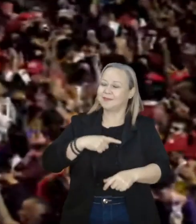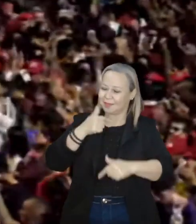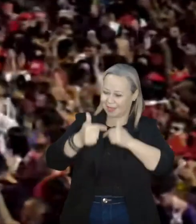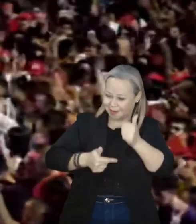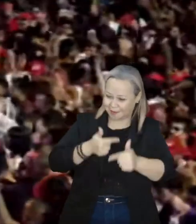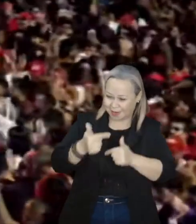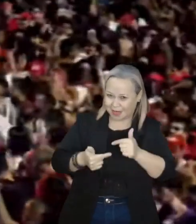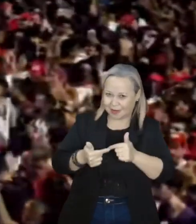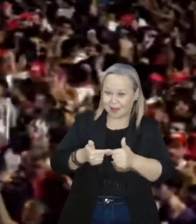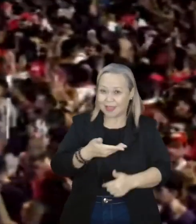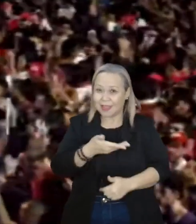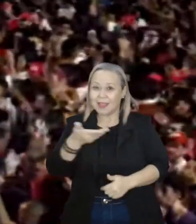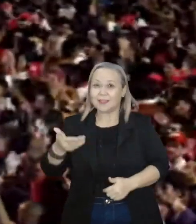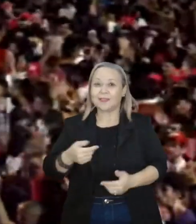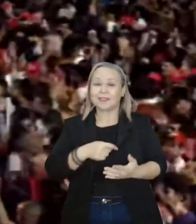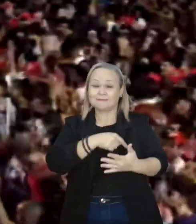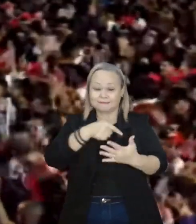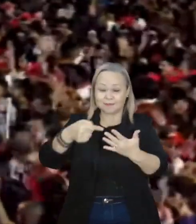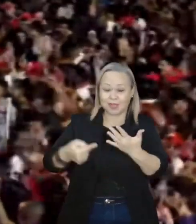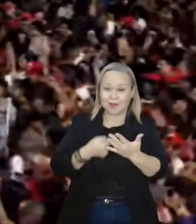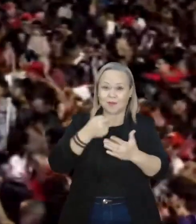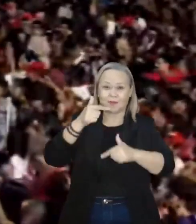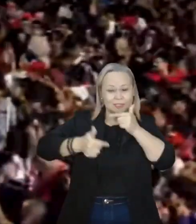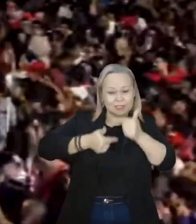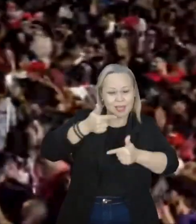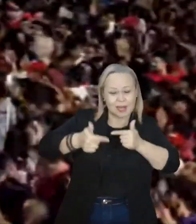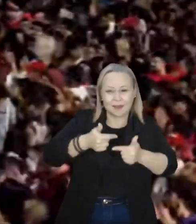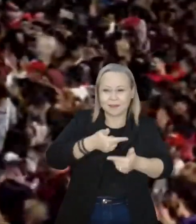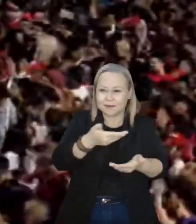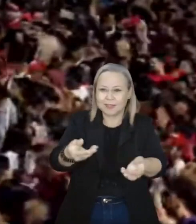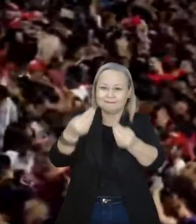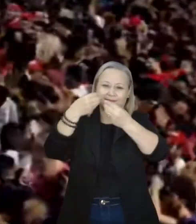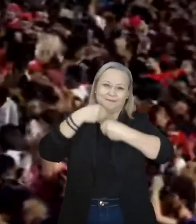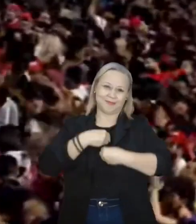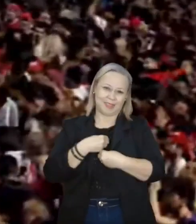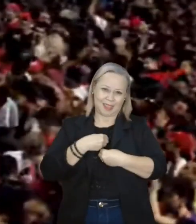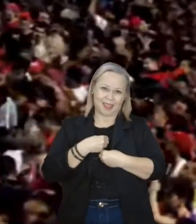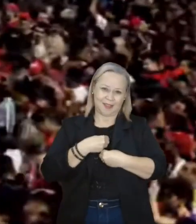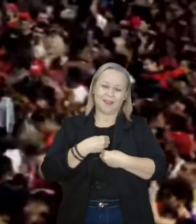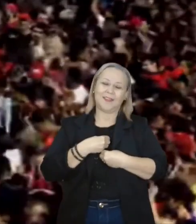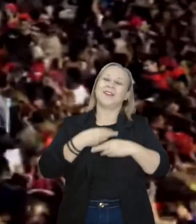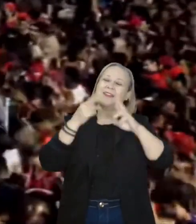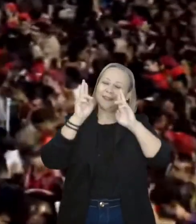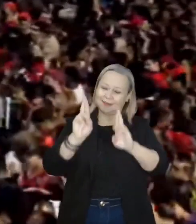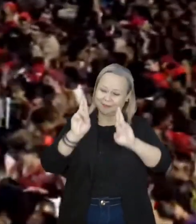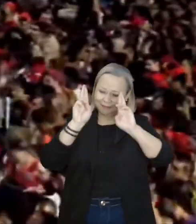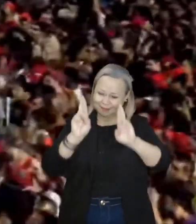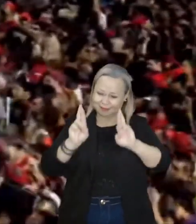Essa é uma das tarefas que vocês me deram. E eu